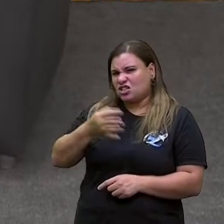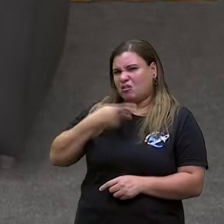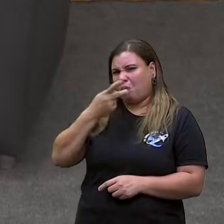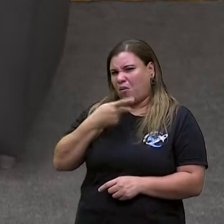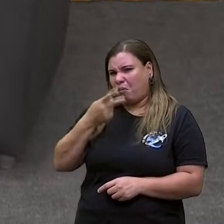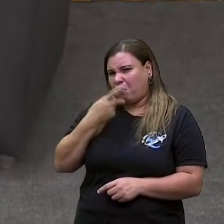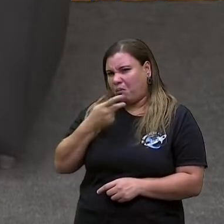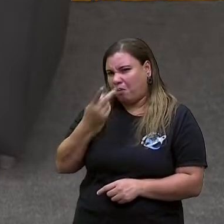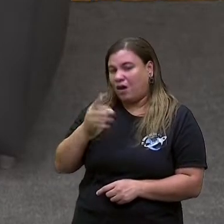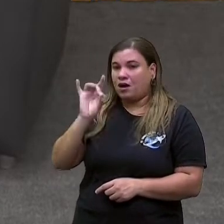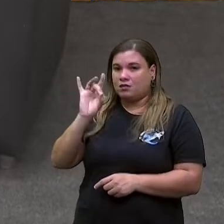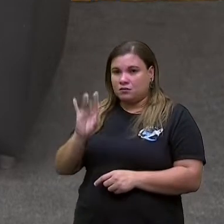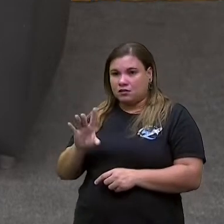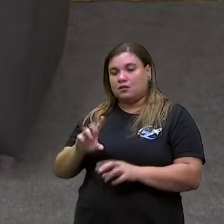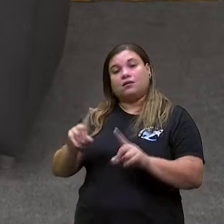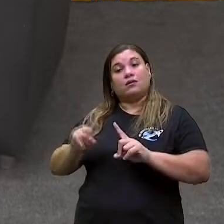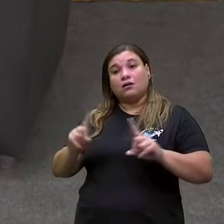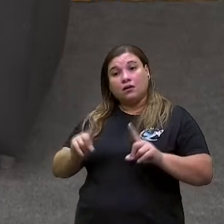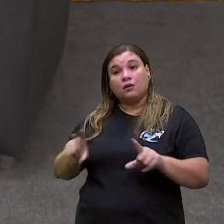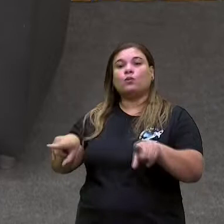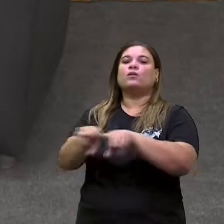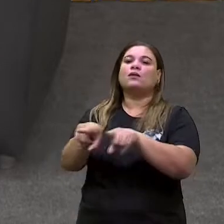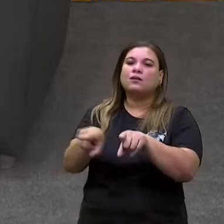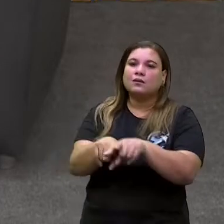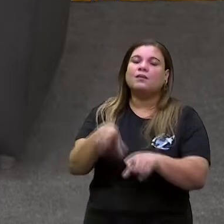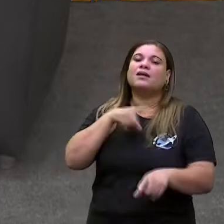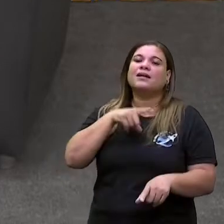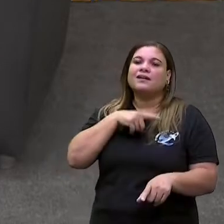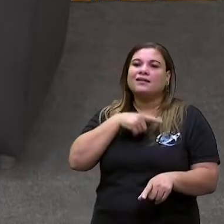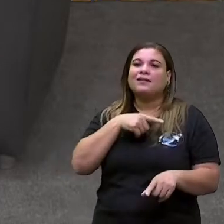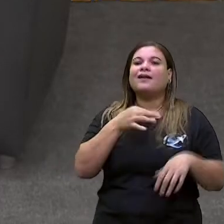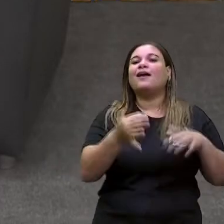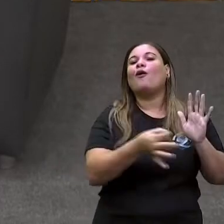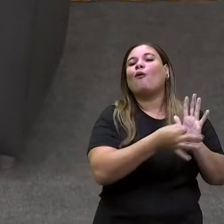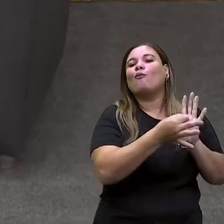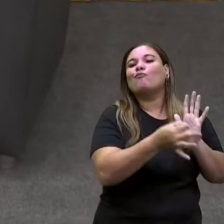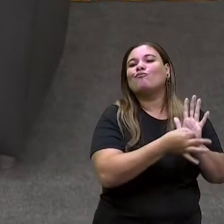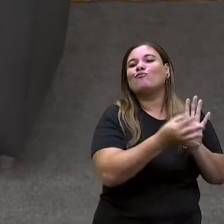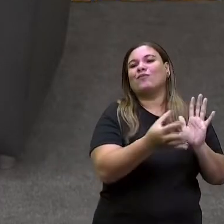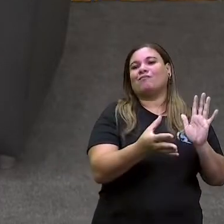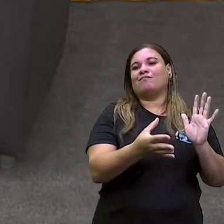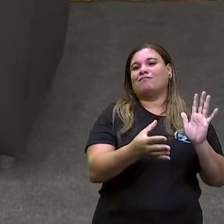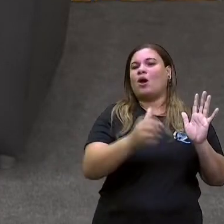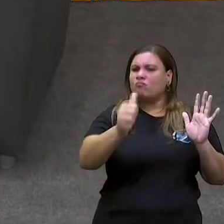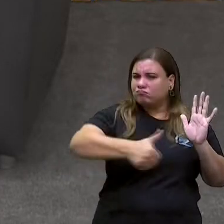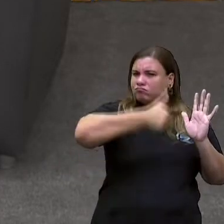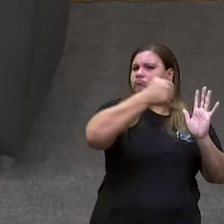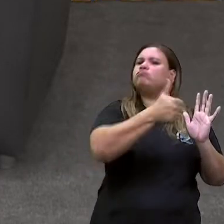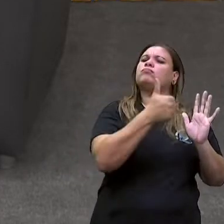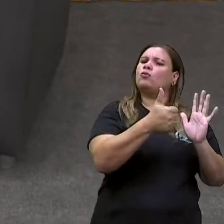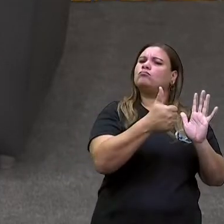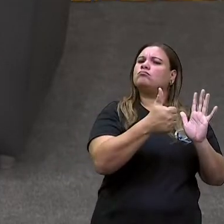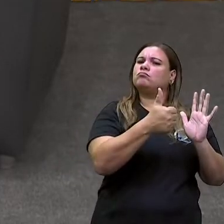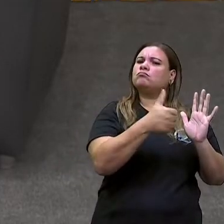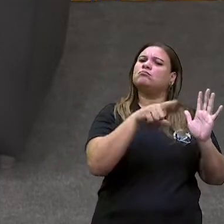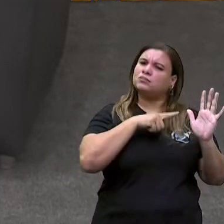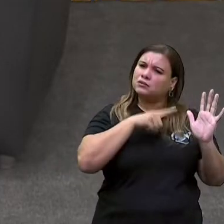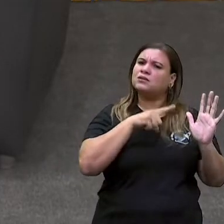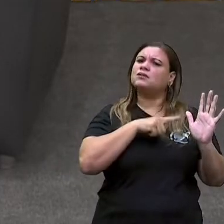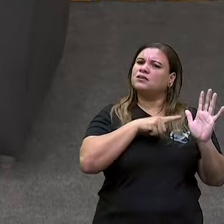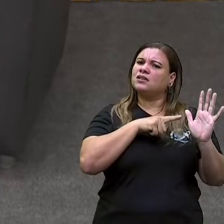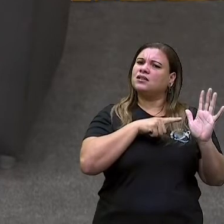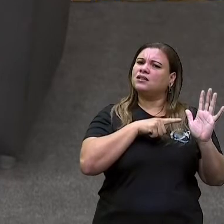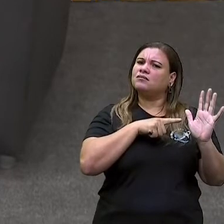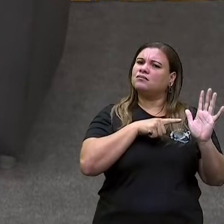que há um estudo que diz que uma criança, por exemplo, quando o pai, a mãe, o avô, o tio, né,